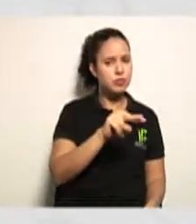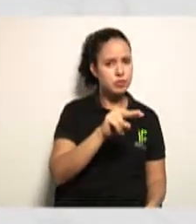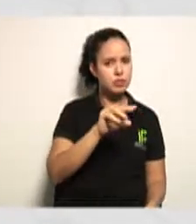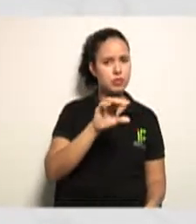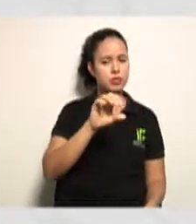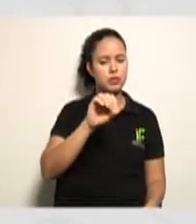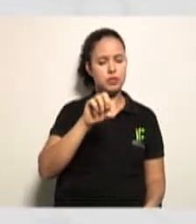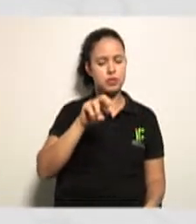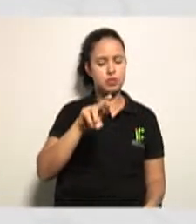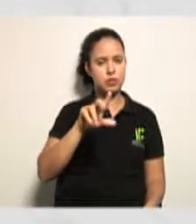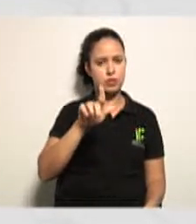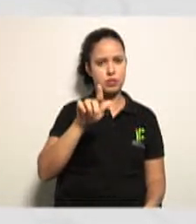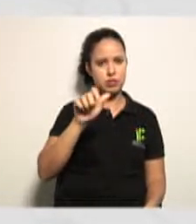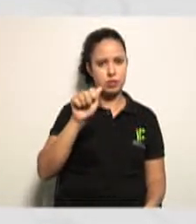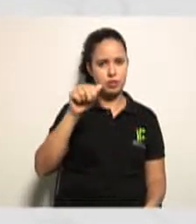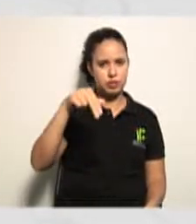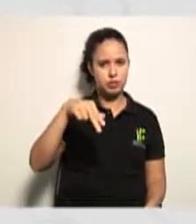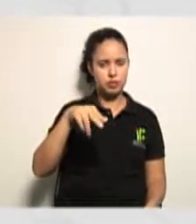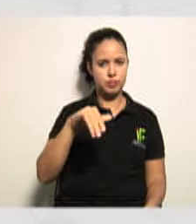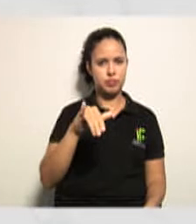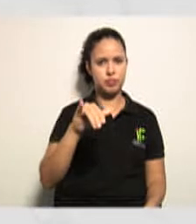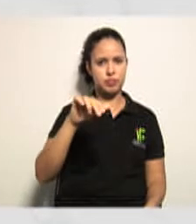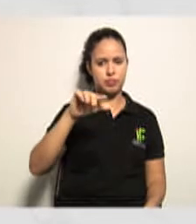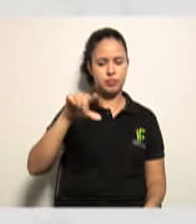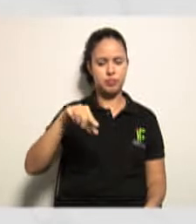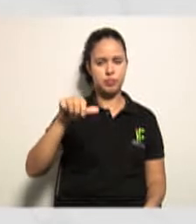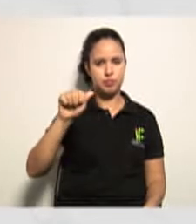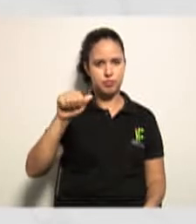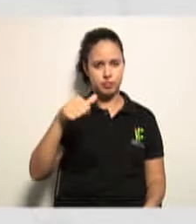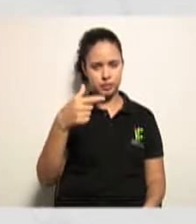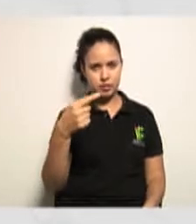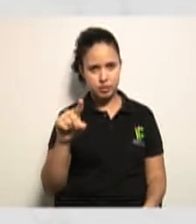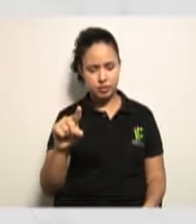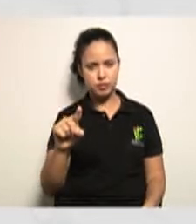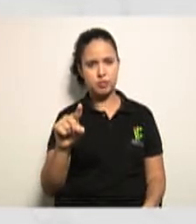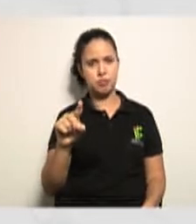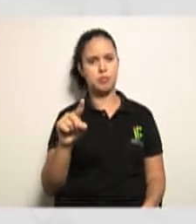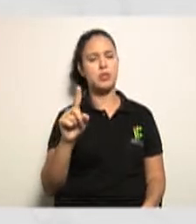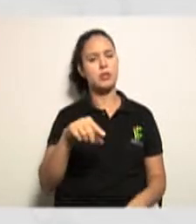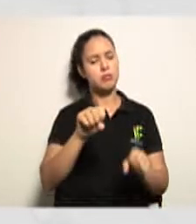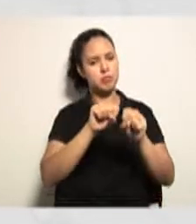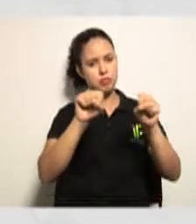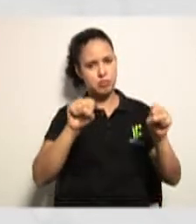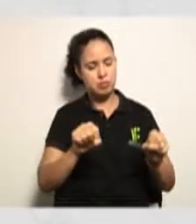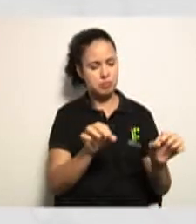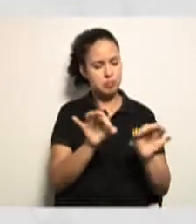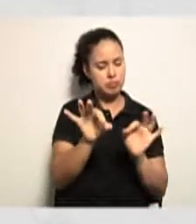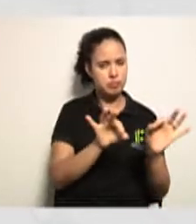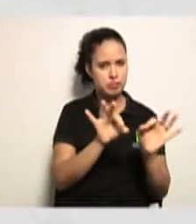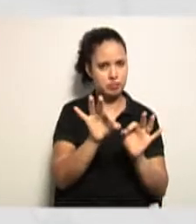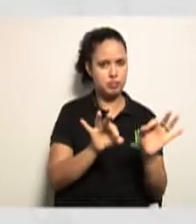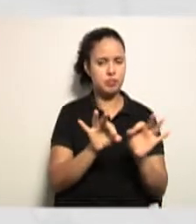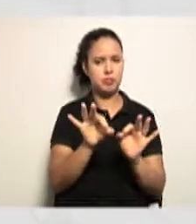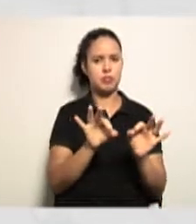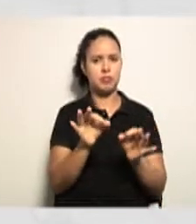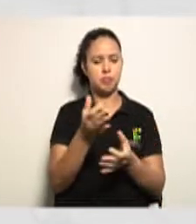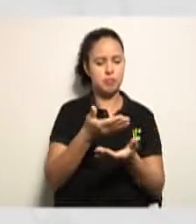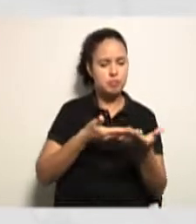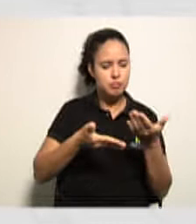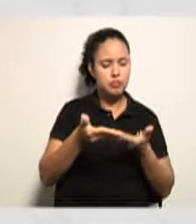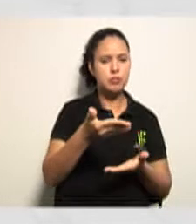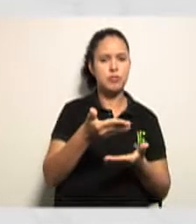eu penso, é um sistema administrado, projetado e operado para atingir determinado conjunto de objetivos. E olhando